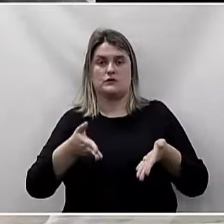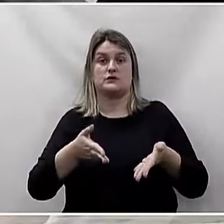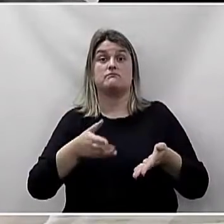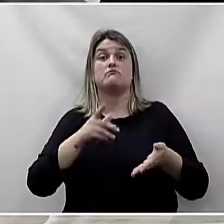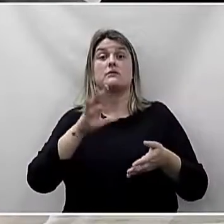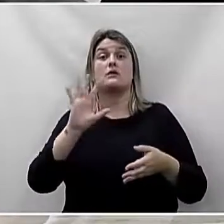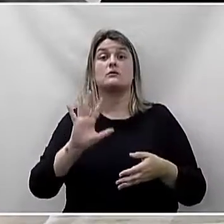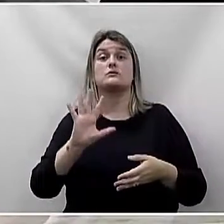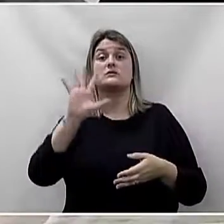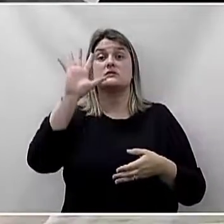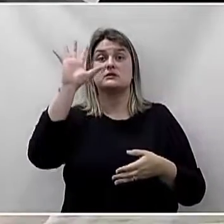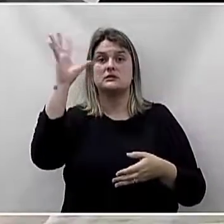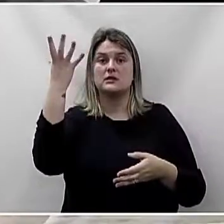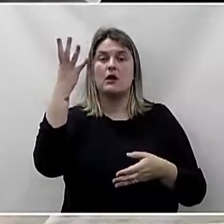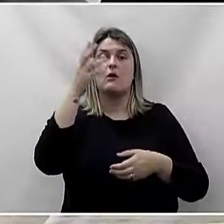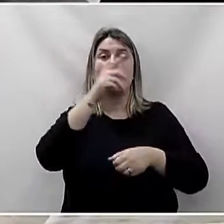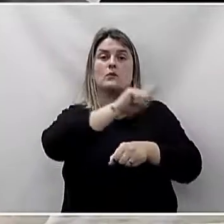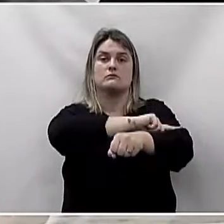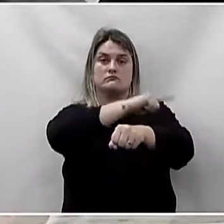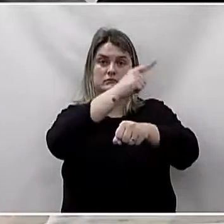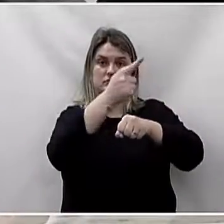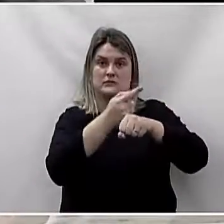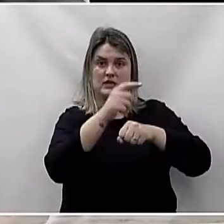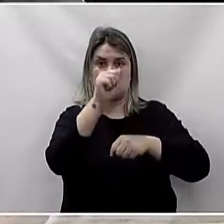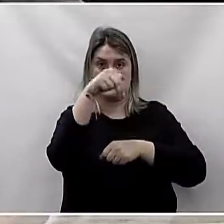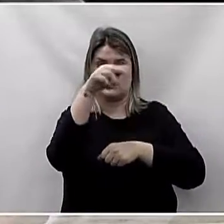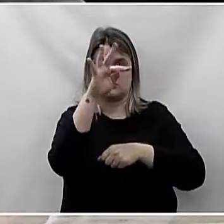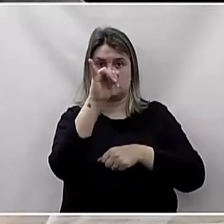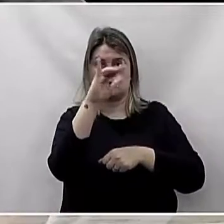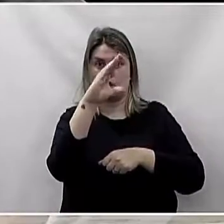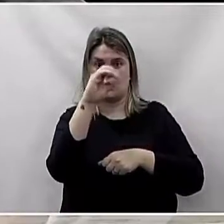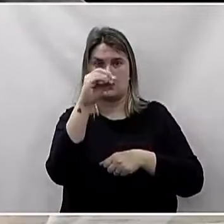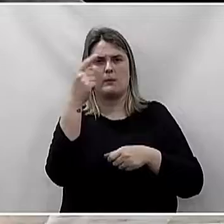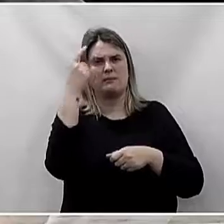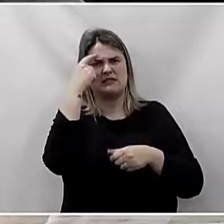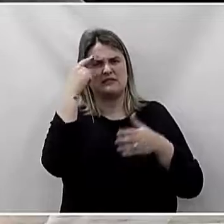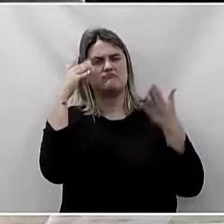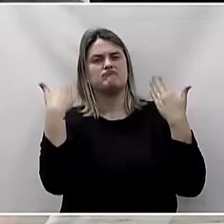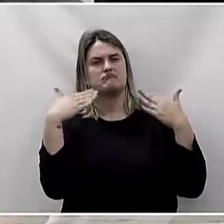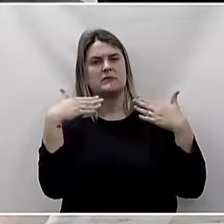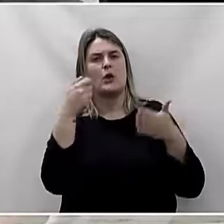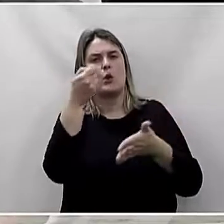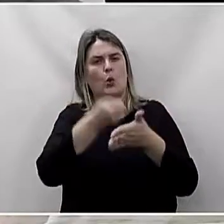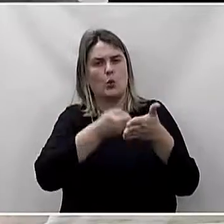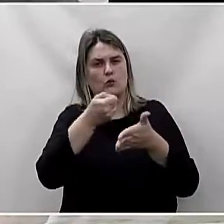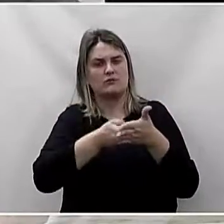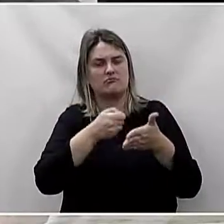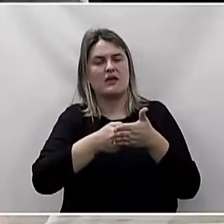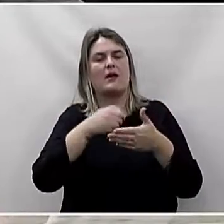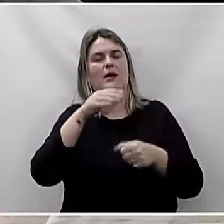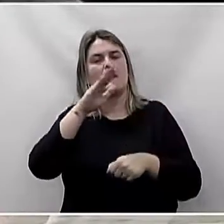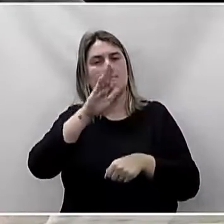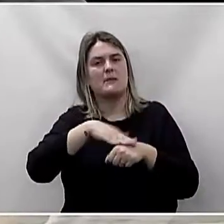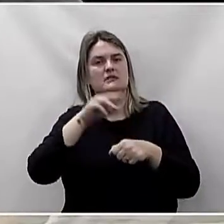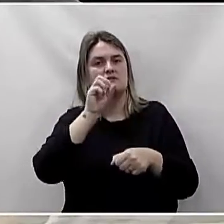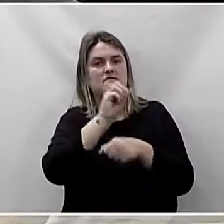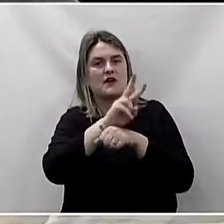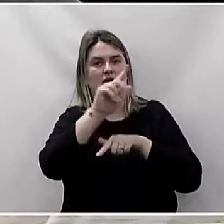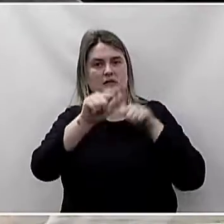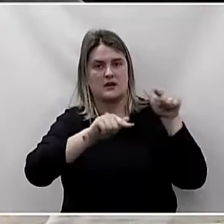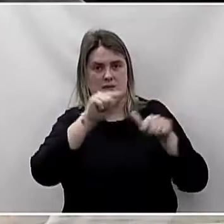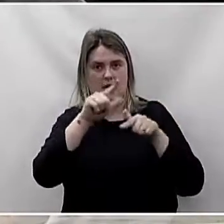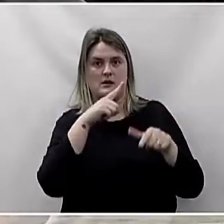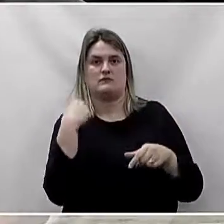teve um evento que habilitou o antigo Pereira é pensar no lazer é pensar em lutar para trazer gerando emprego